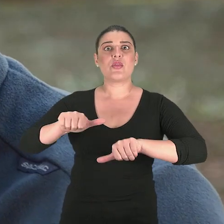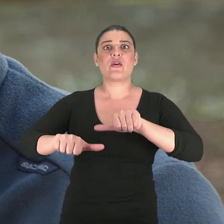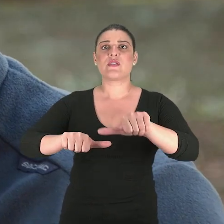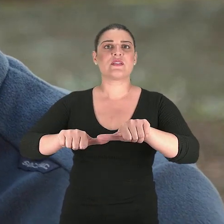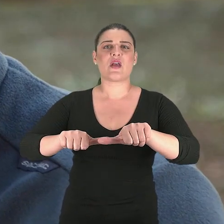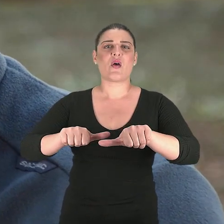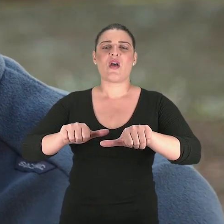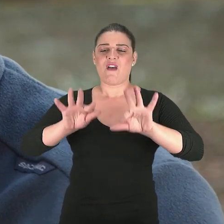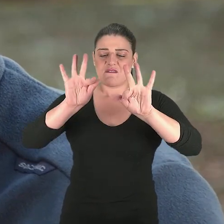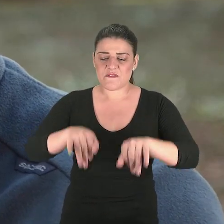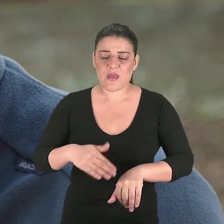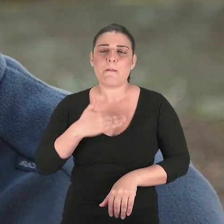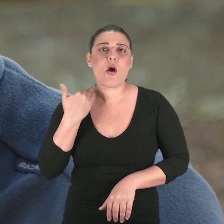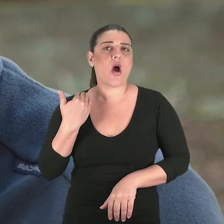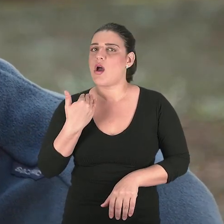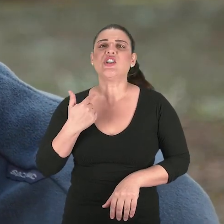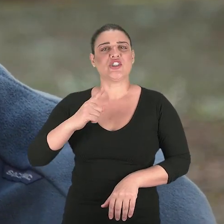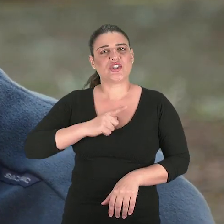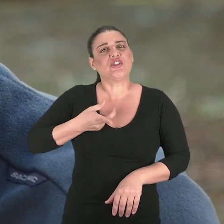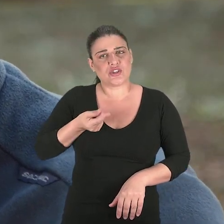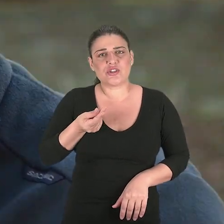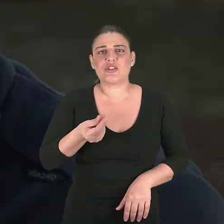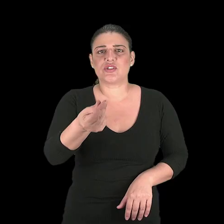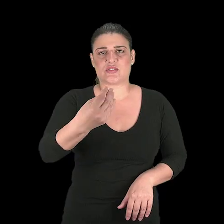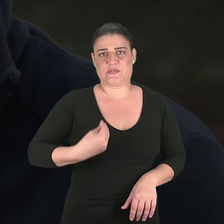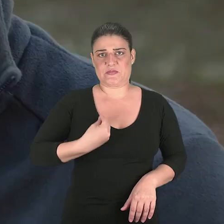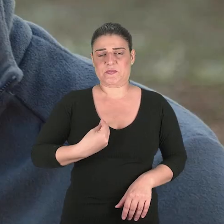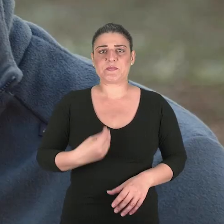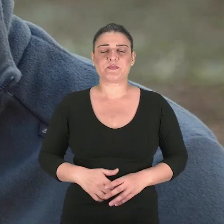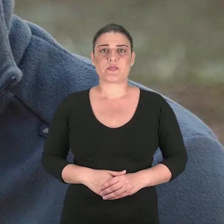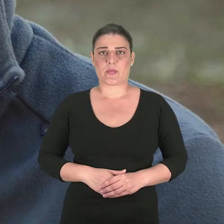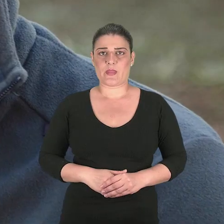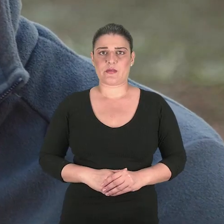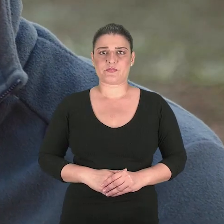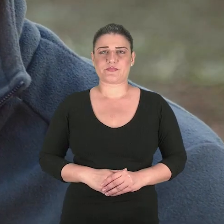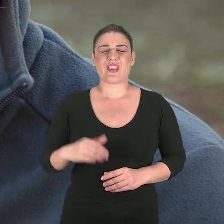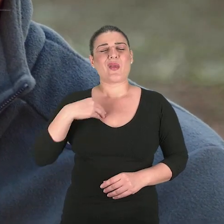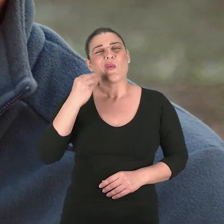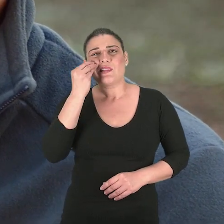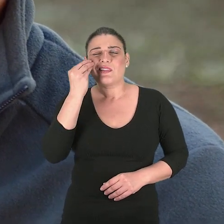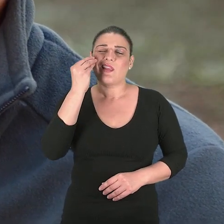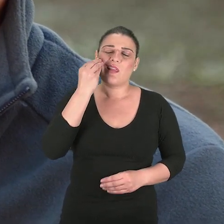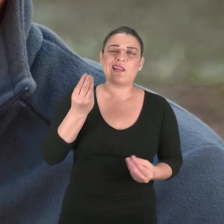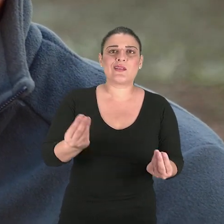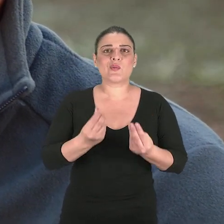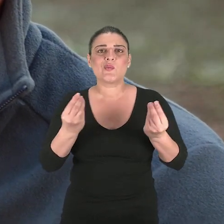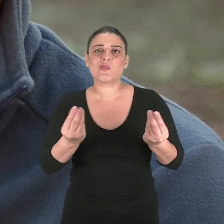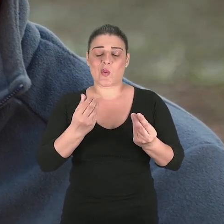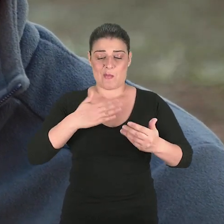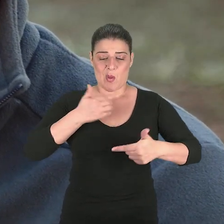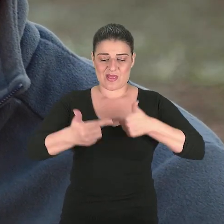que não acaba na morte, senão que há a ressurreição, né? E o que eu tento trazer no